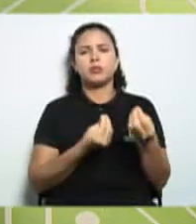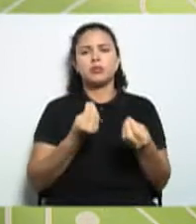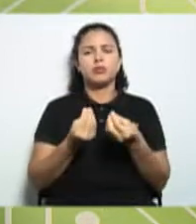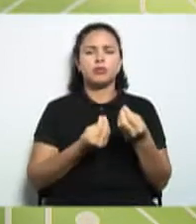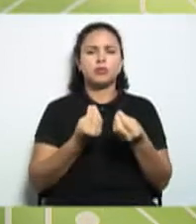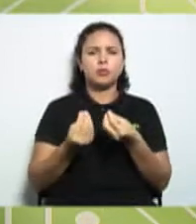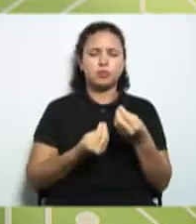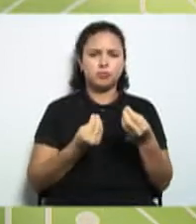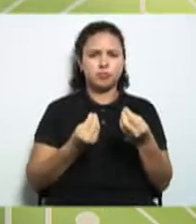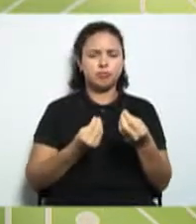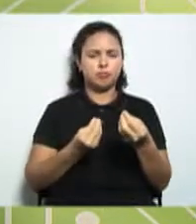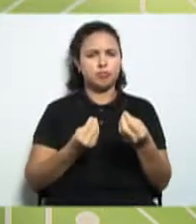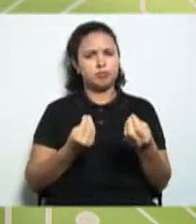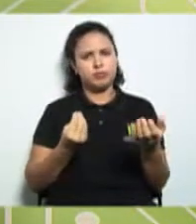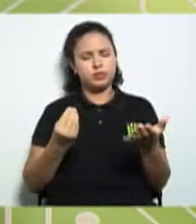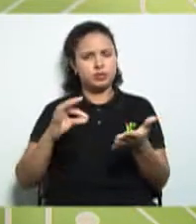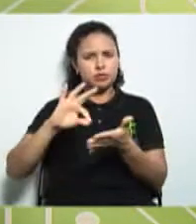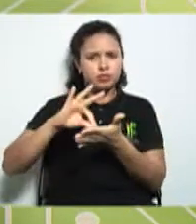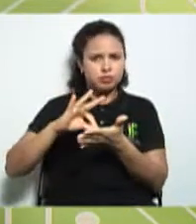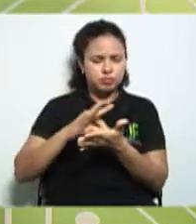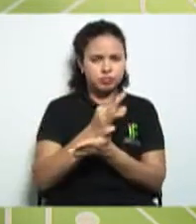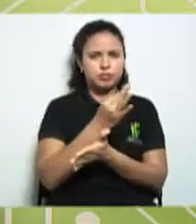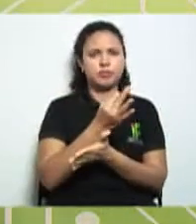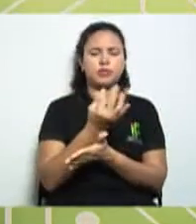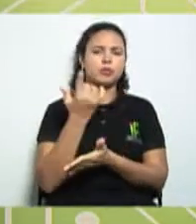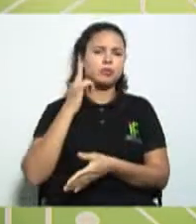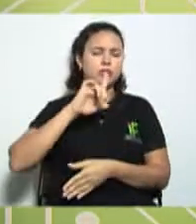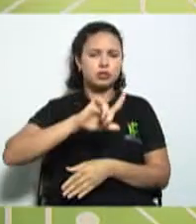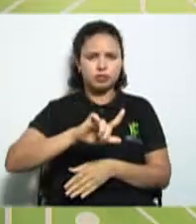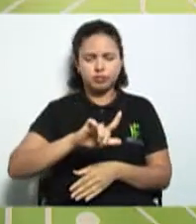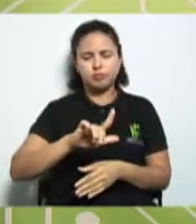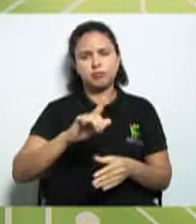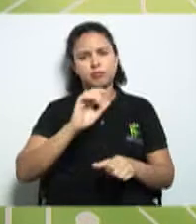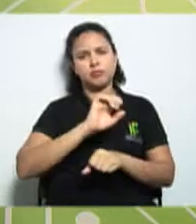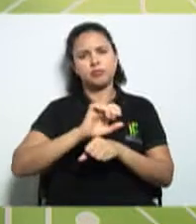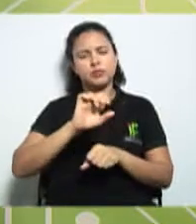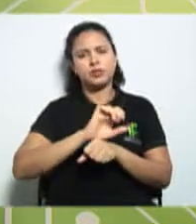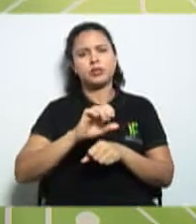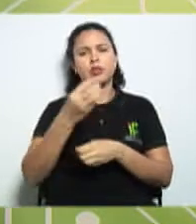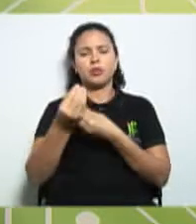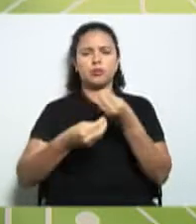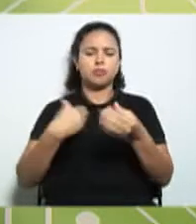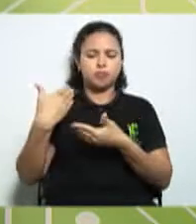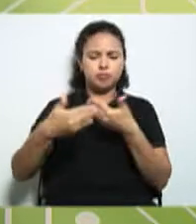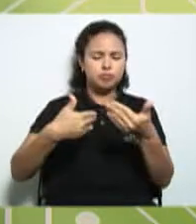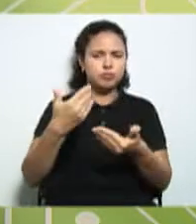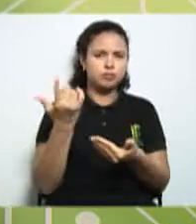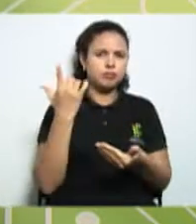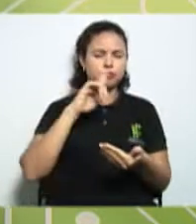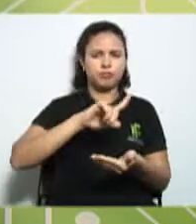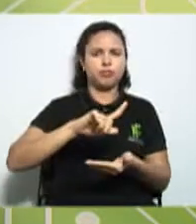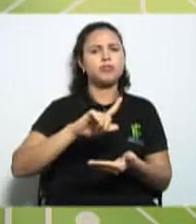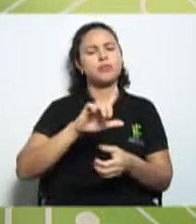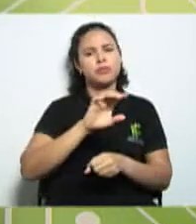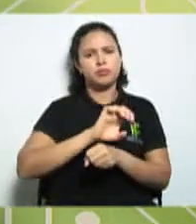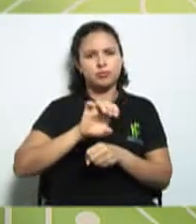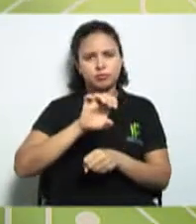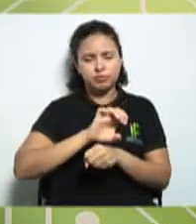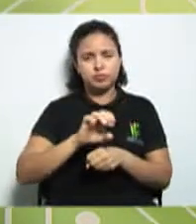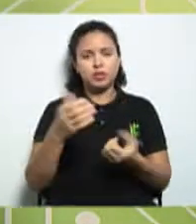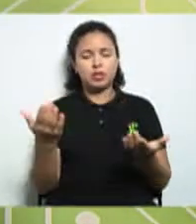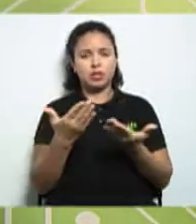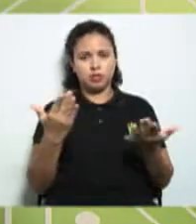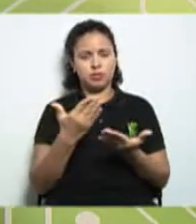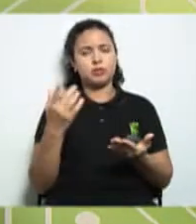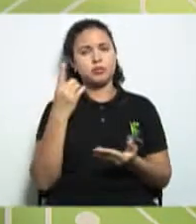as formas de se realizar o estágio, quais são os procedimentos para que eu consiga estagiar, e é isso que nós